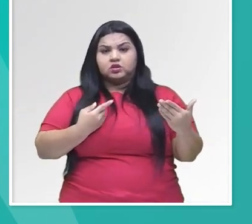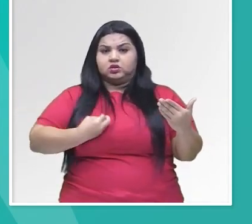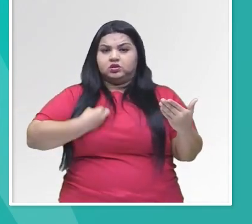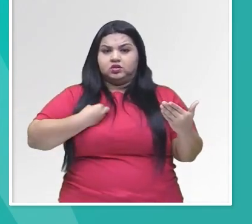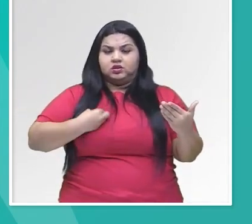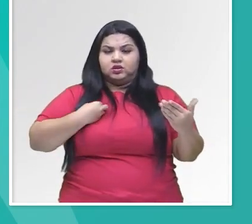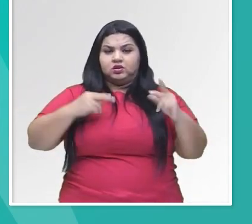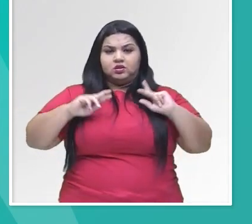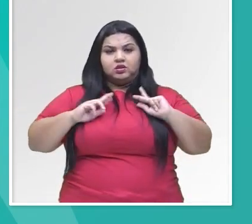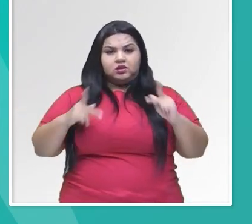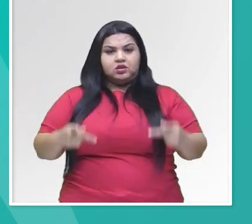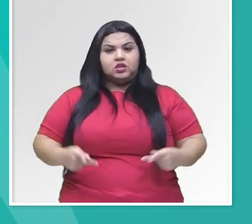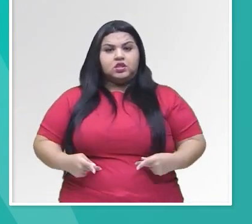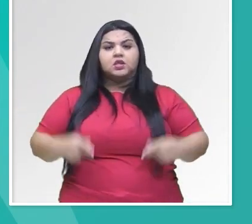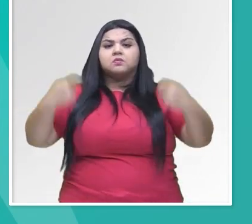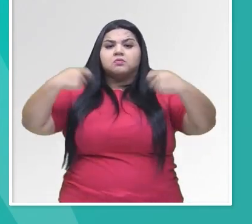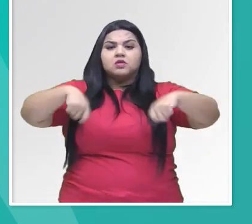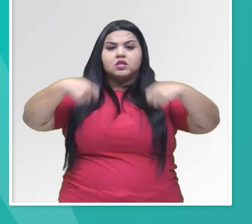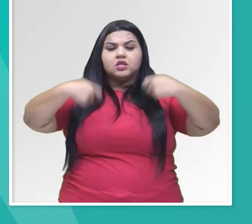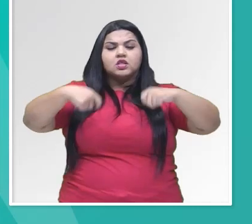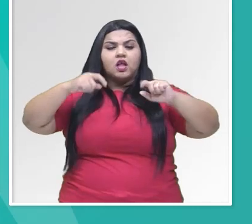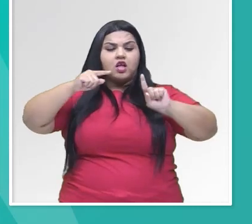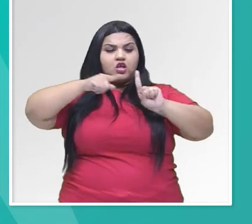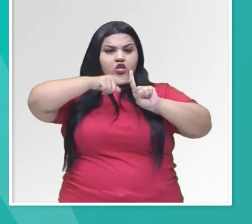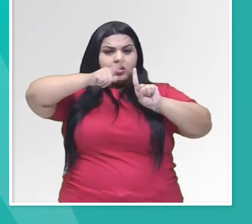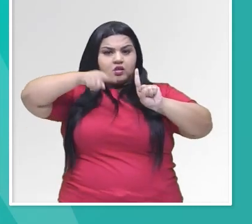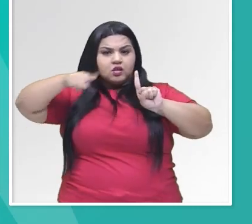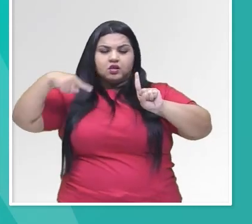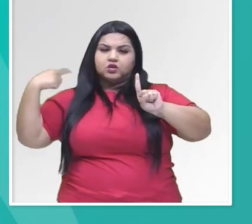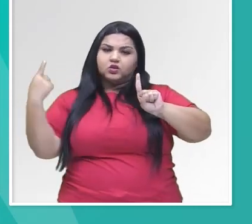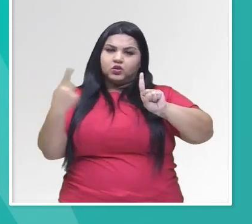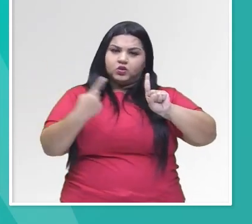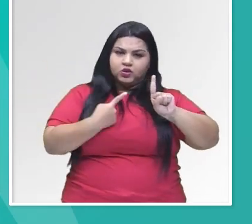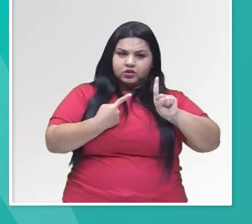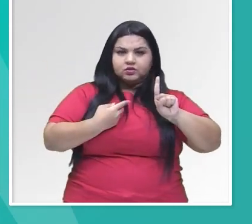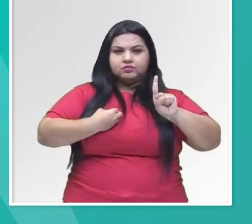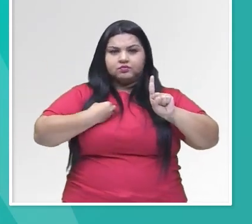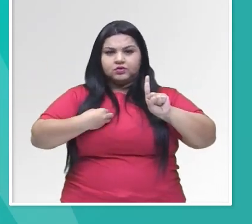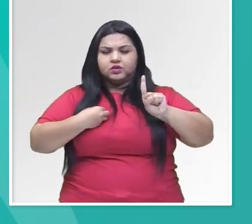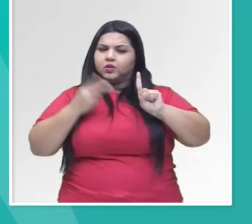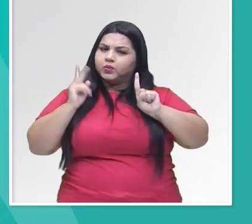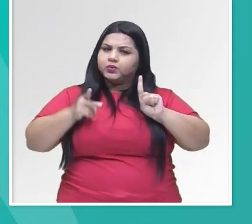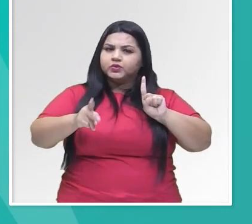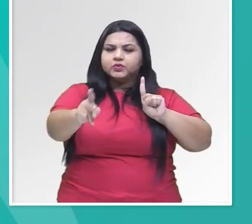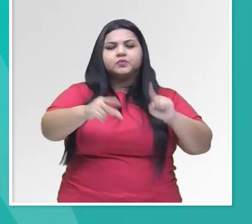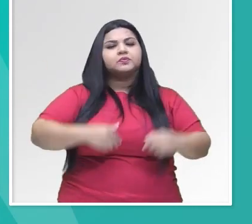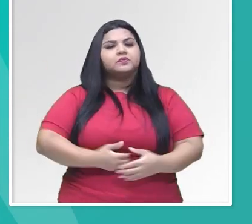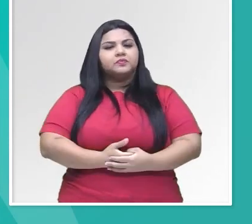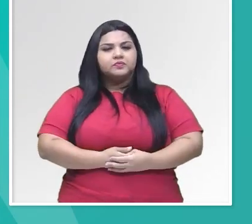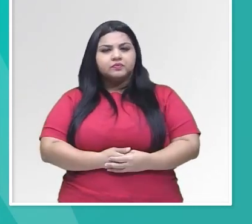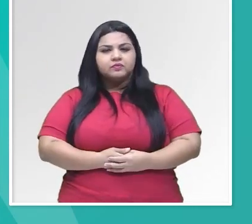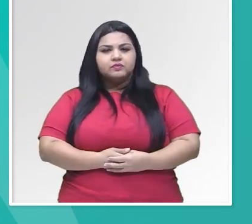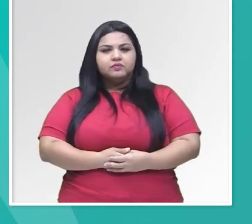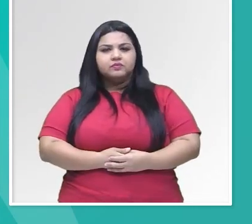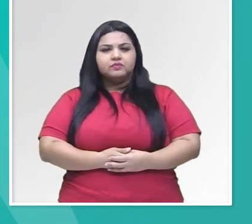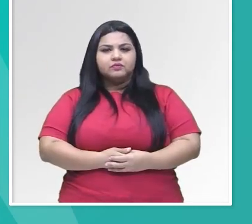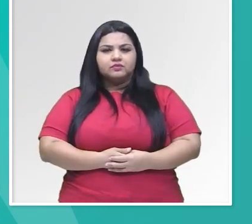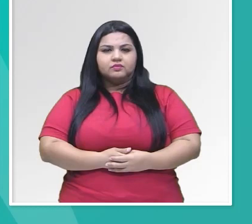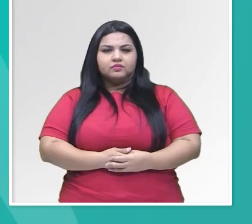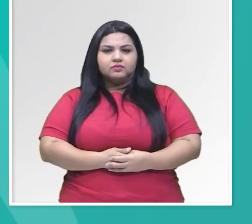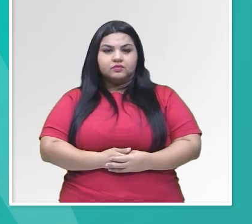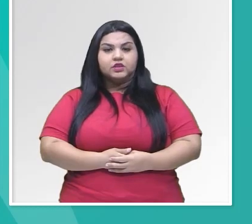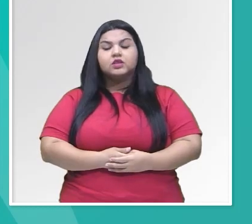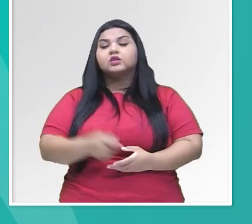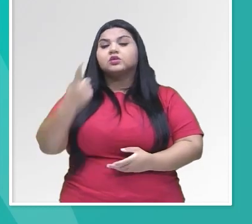sobrevivência humana depende do nível da nossa convivência. Continuando. Primeiro, nós